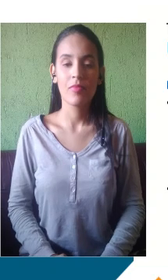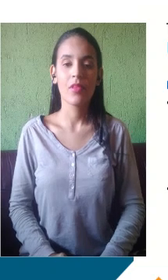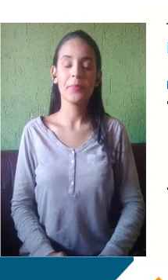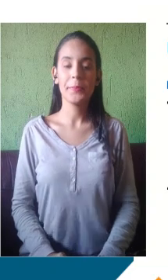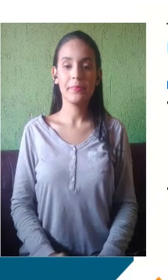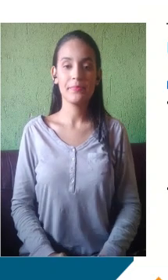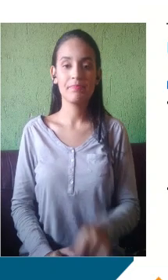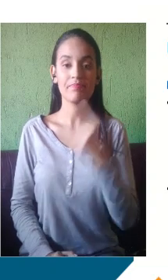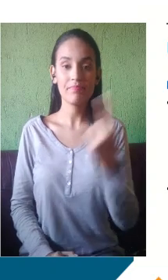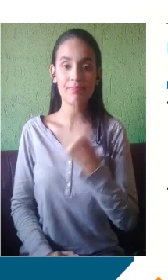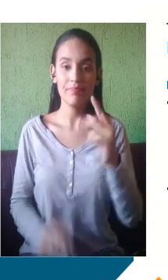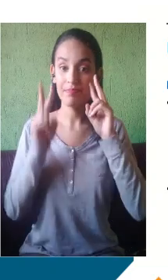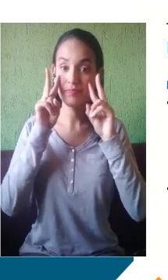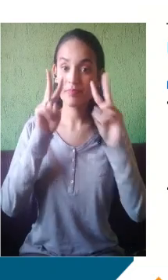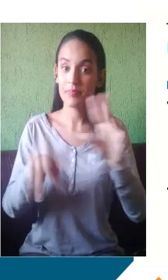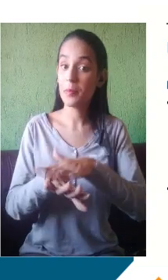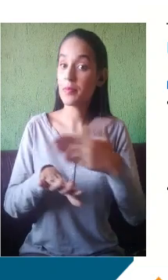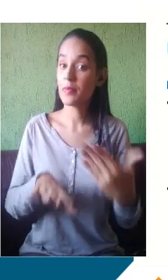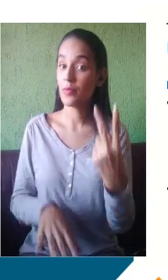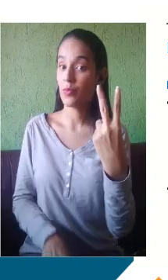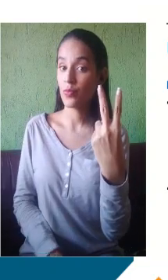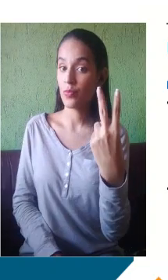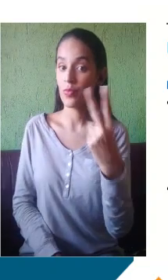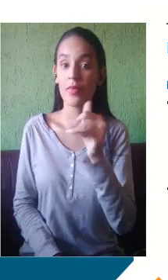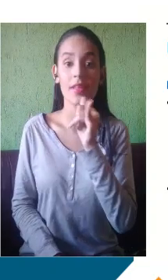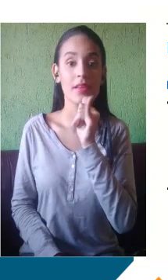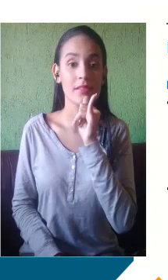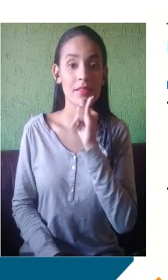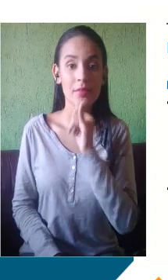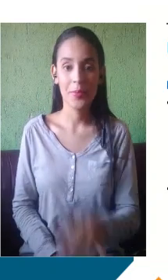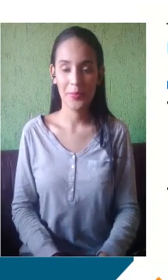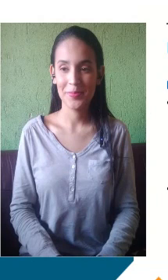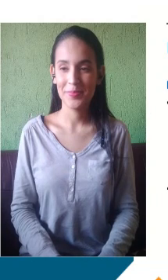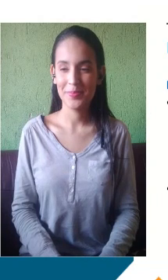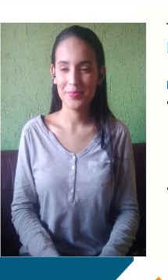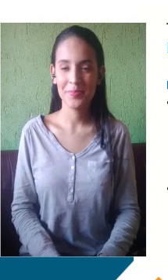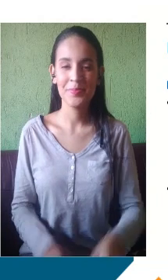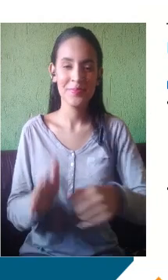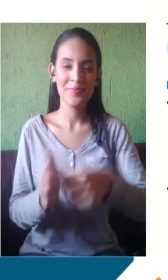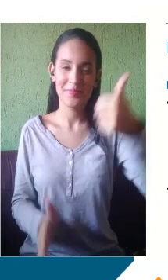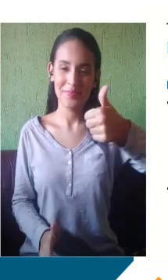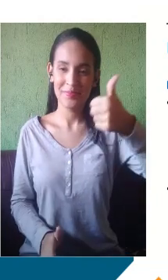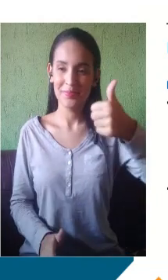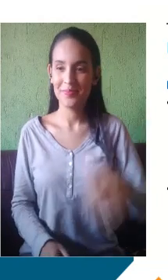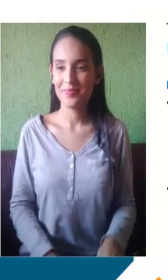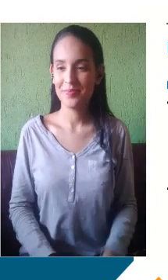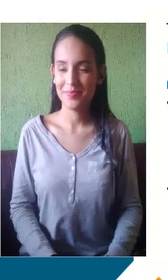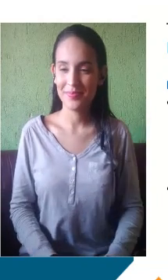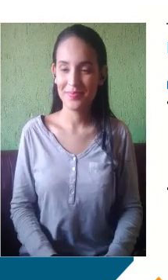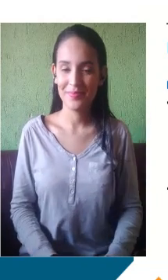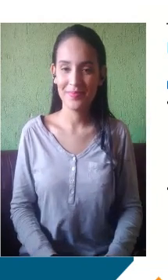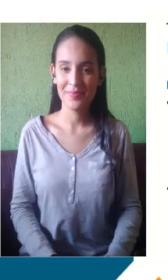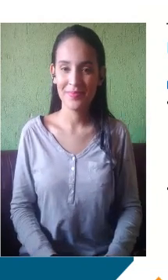da argumentação, tese e argumento, vejamos mais dois exemplos. Como a política brasileira